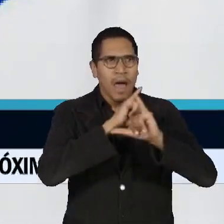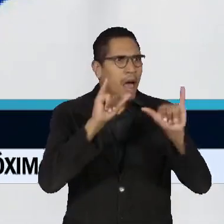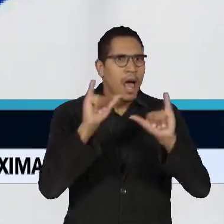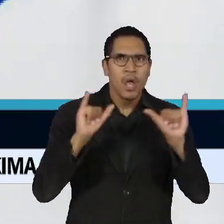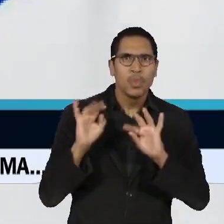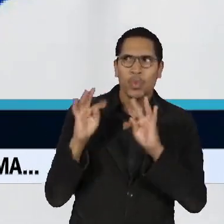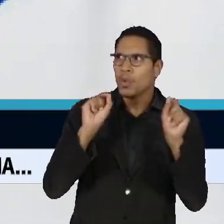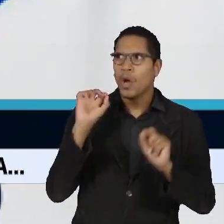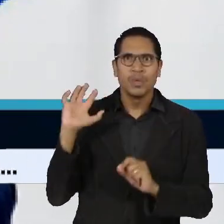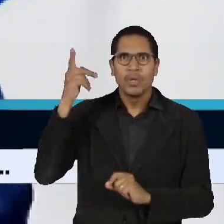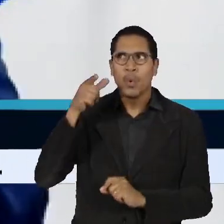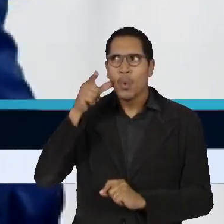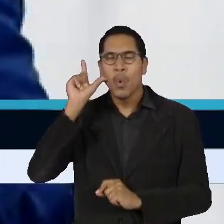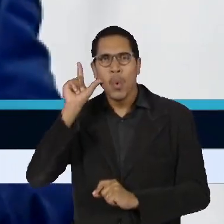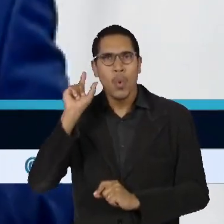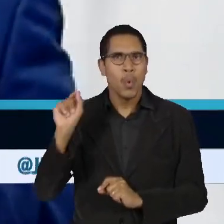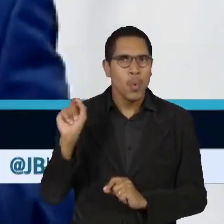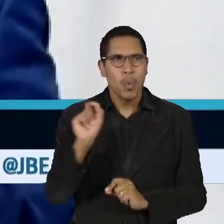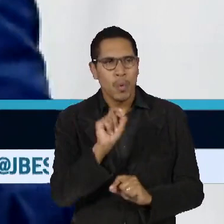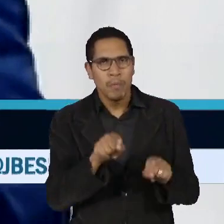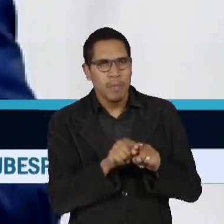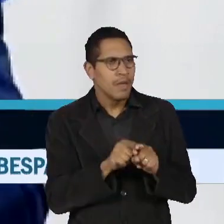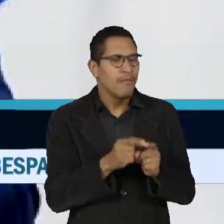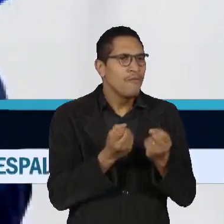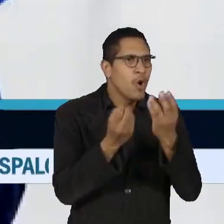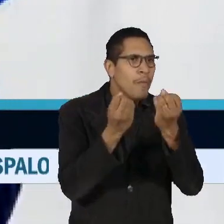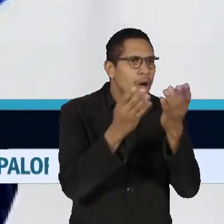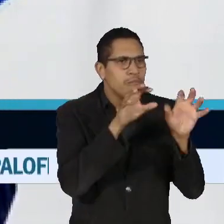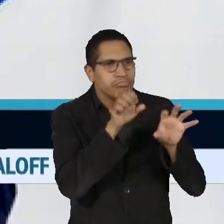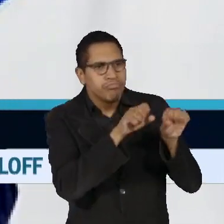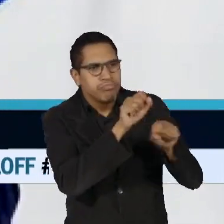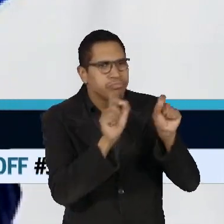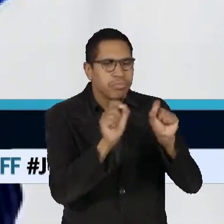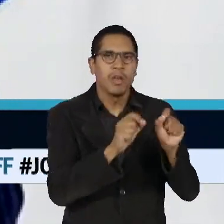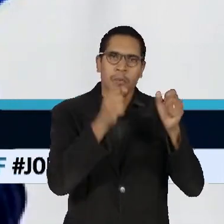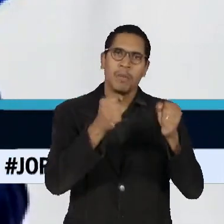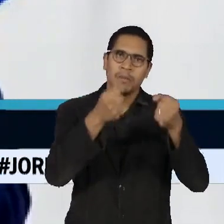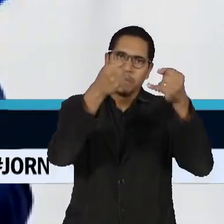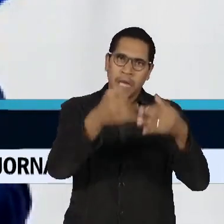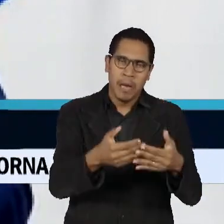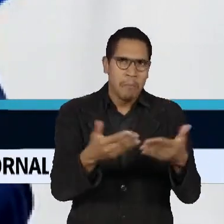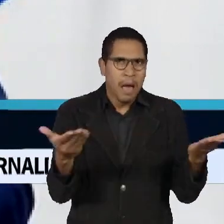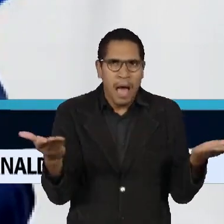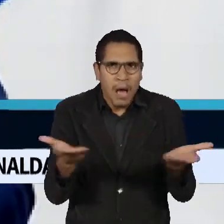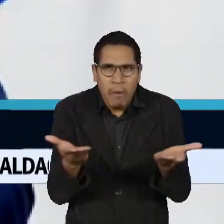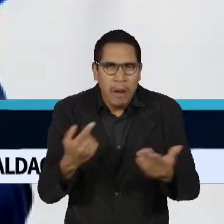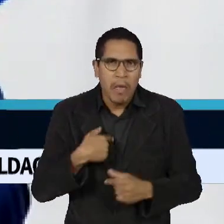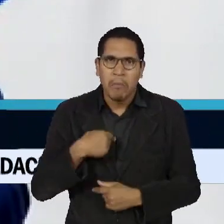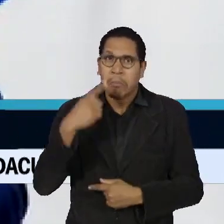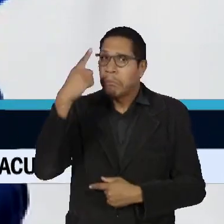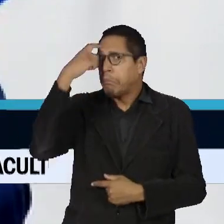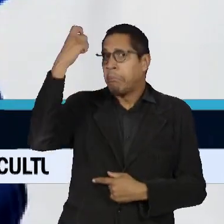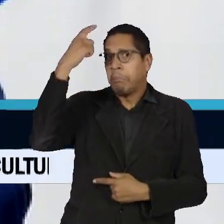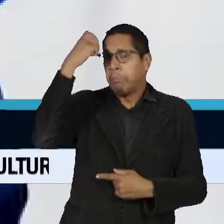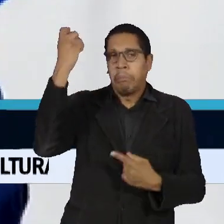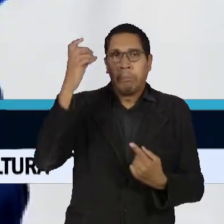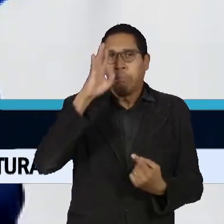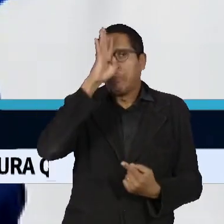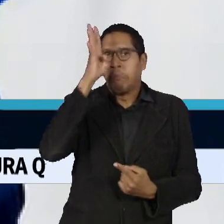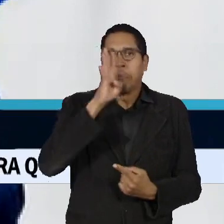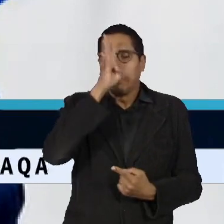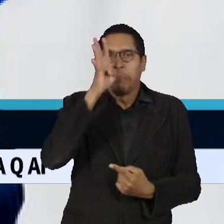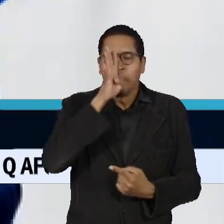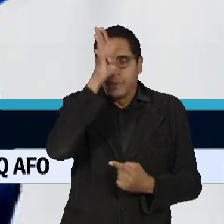que tiver várias informações aí eu posso te falar mas agora seria chutar sabe de forma